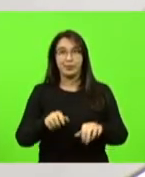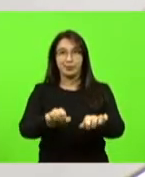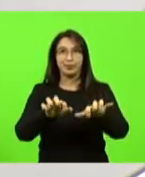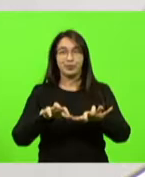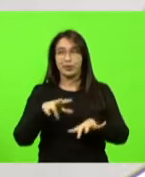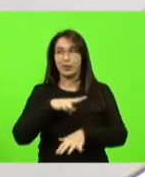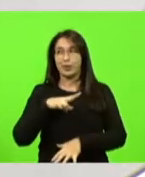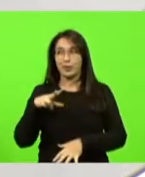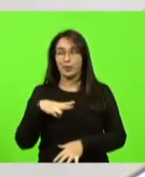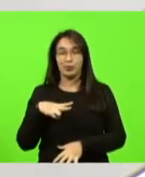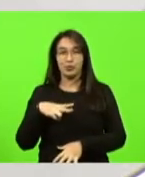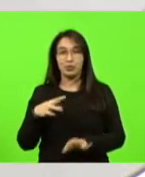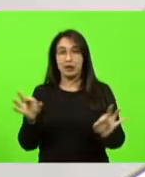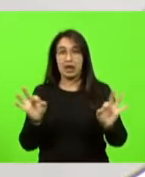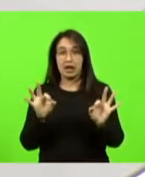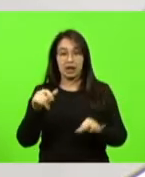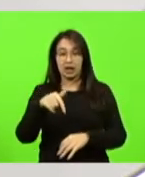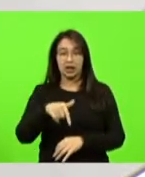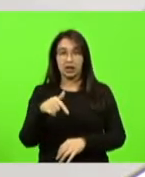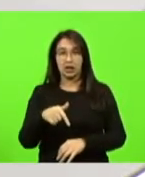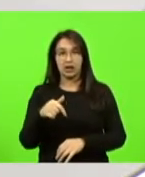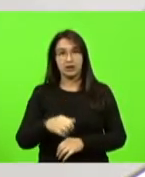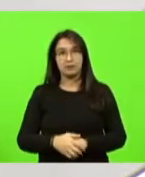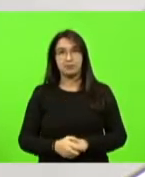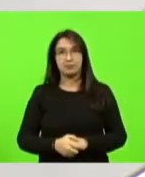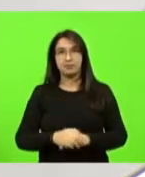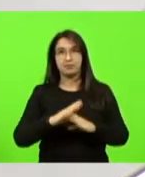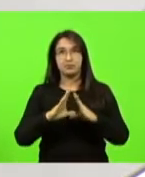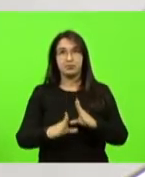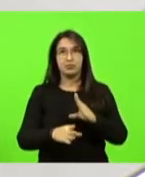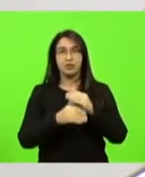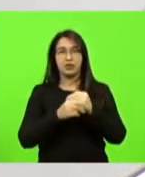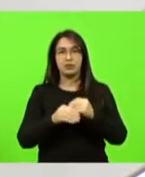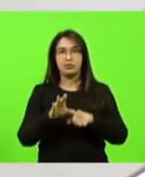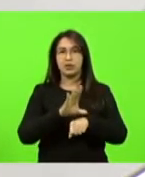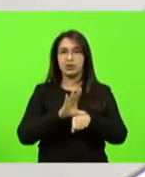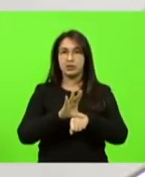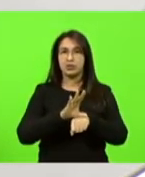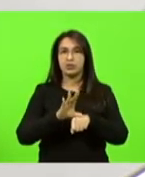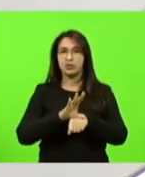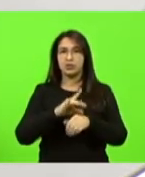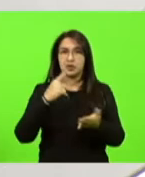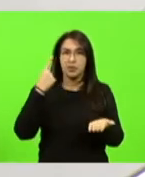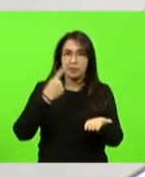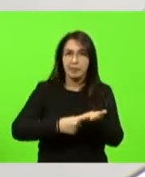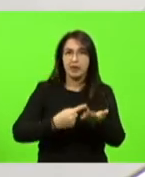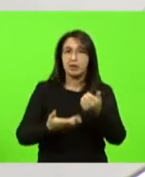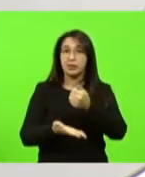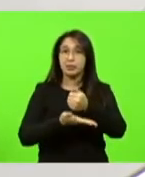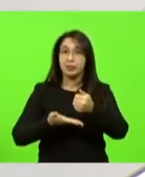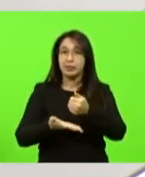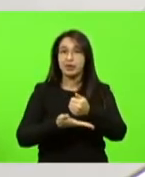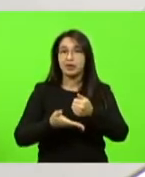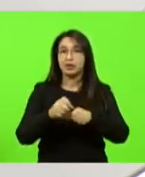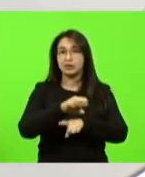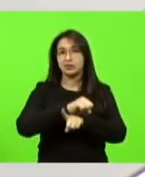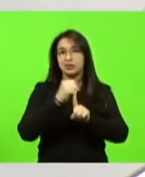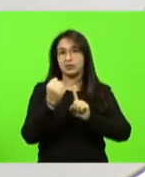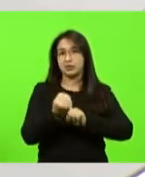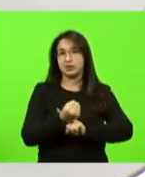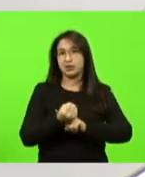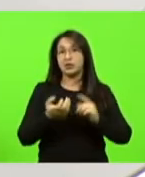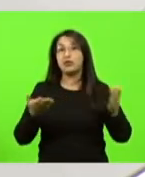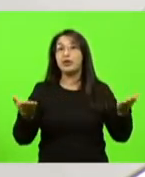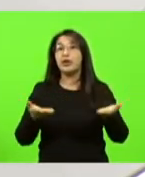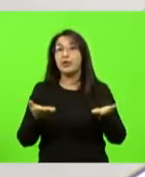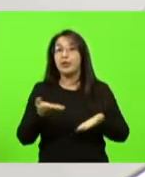aqui nessa casa sobre uma emenda à Constituição, o pacto fundante de uma sociedade. Agora,